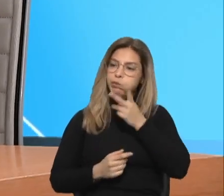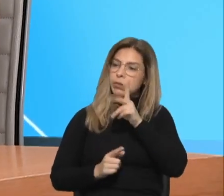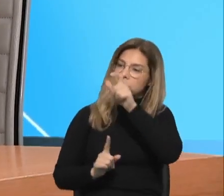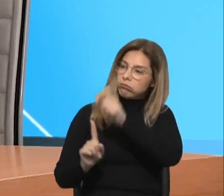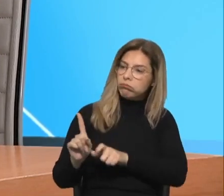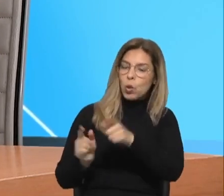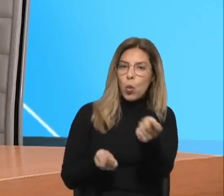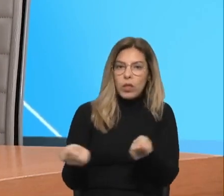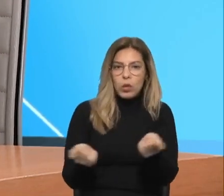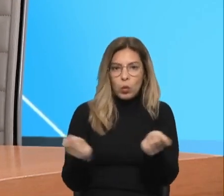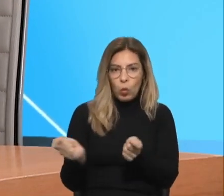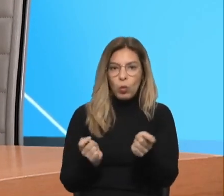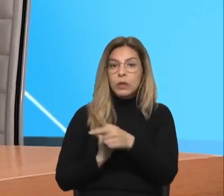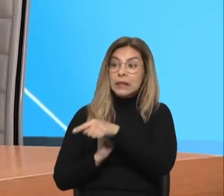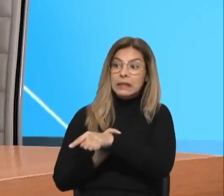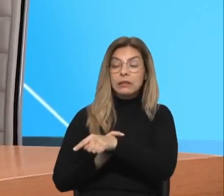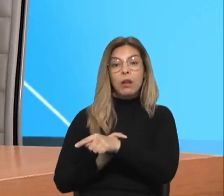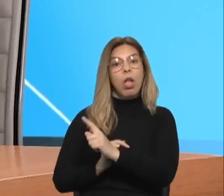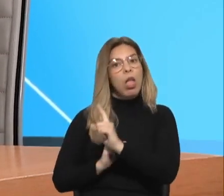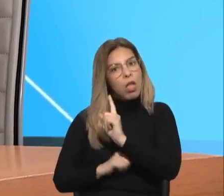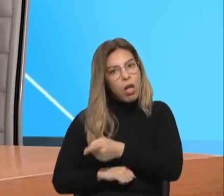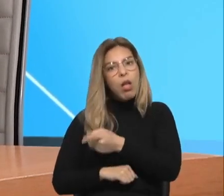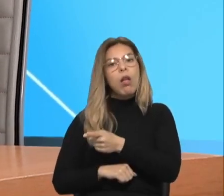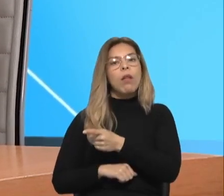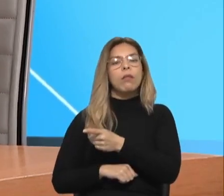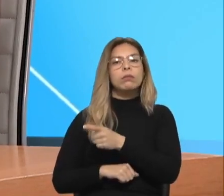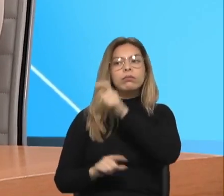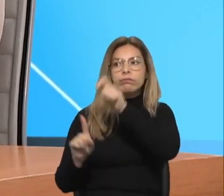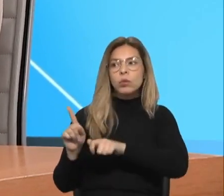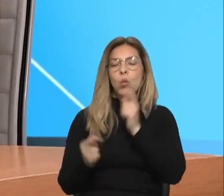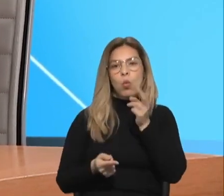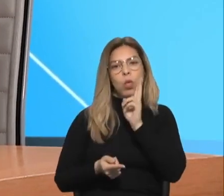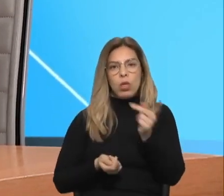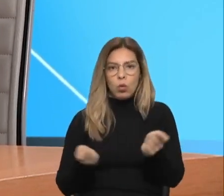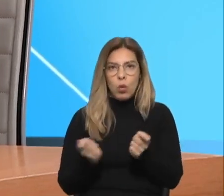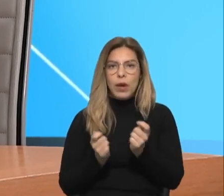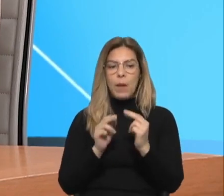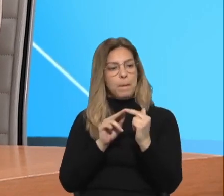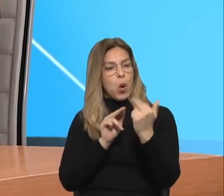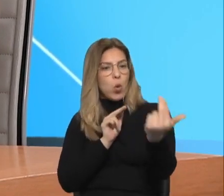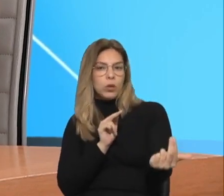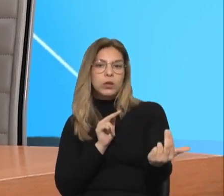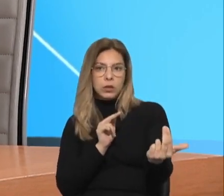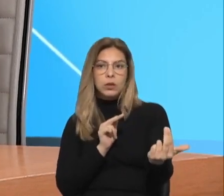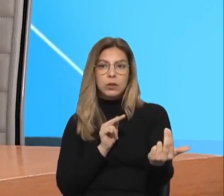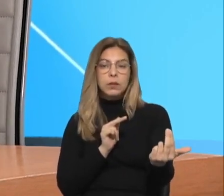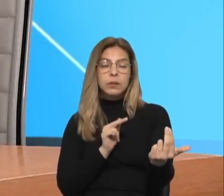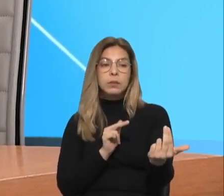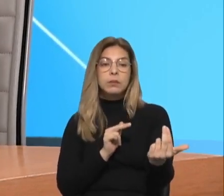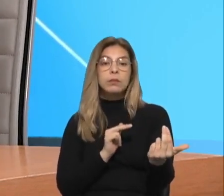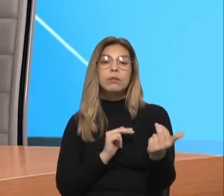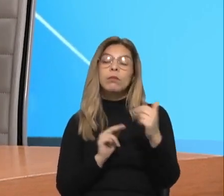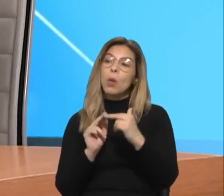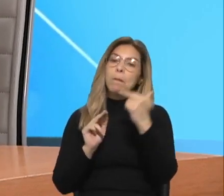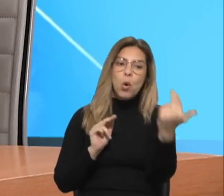no fundo foi e é, e continua a ser, e por isso falo nisto, o interlocutor junto da Comissão Diocesana e